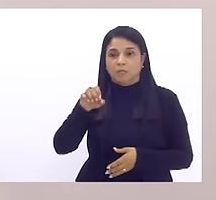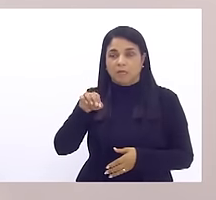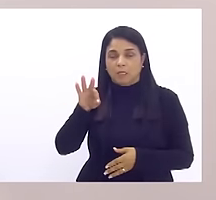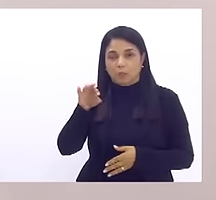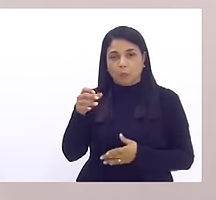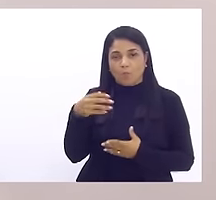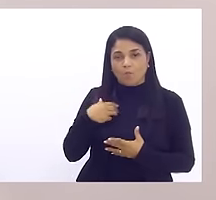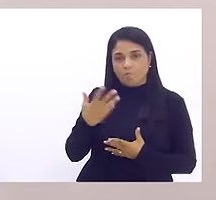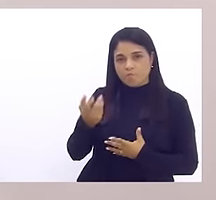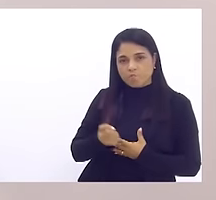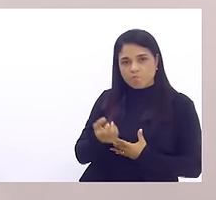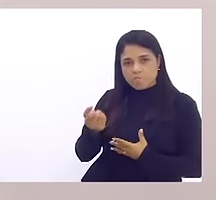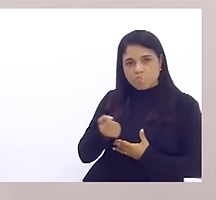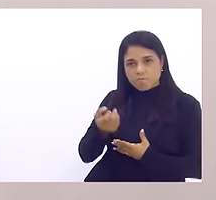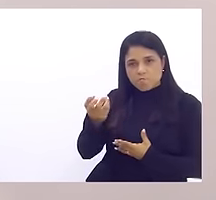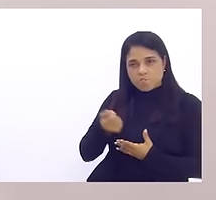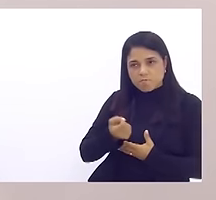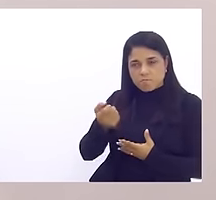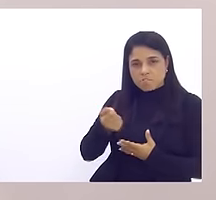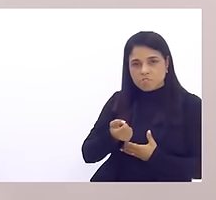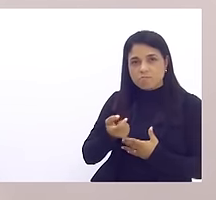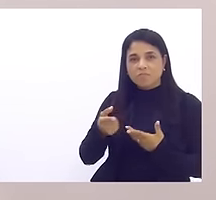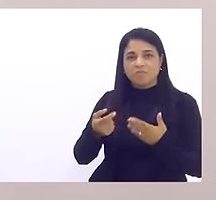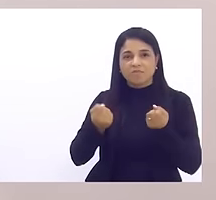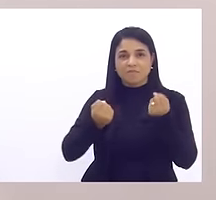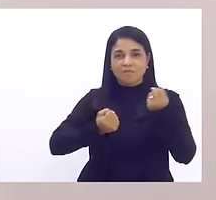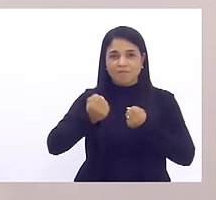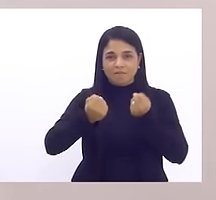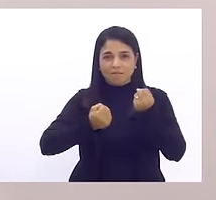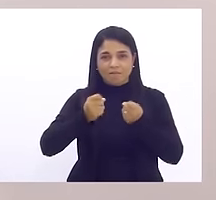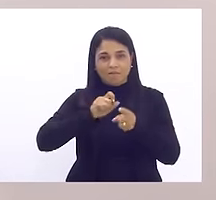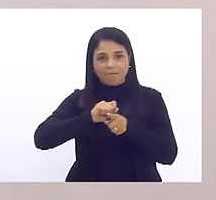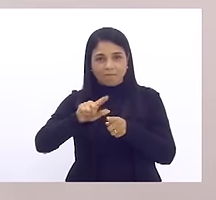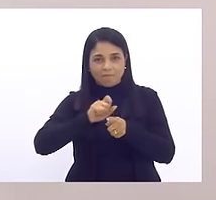na teta do povo do Rio de Janeiro com seu carrinho oficial